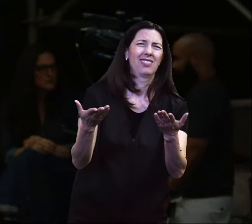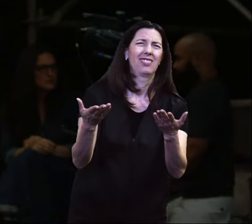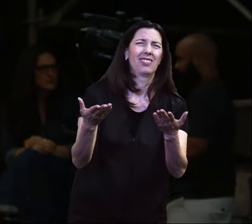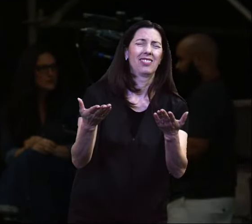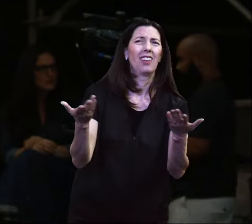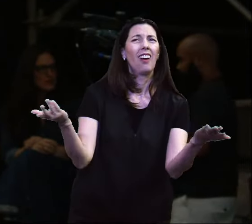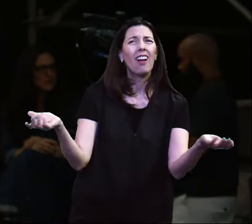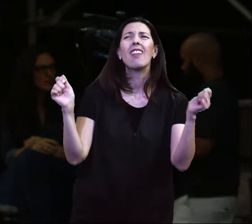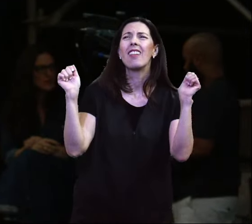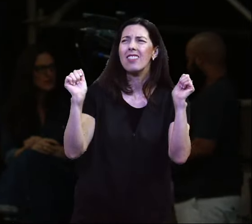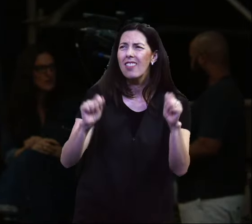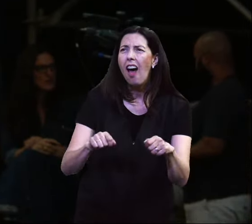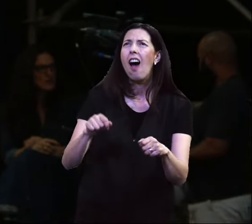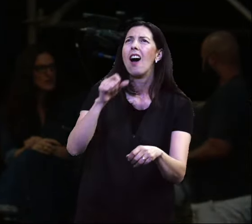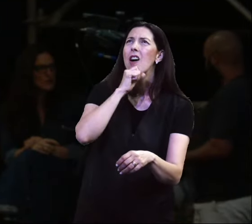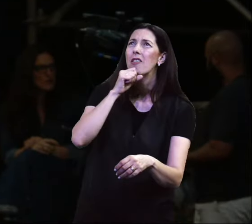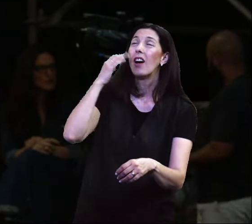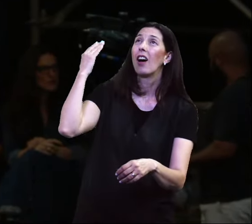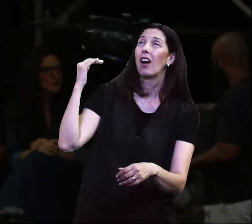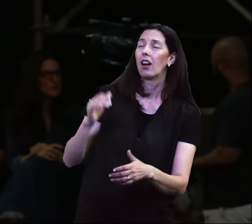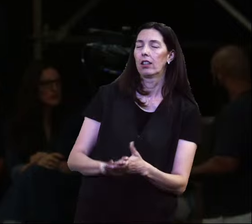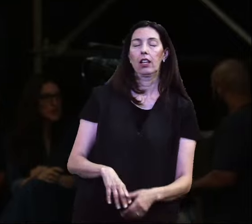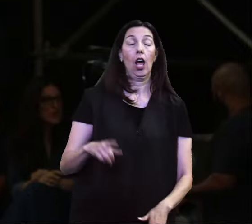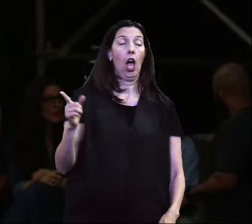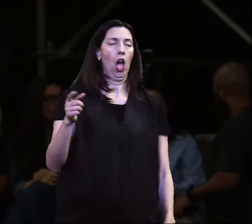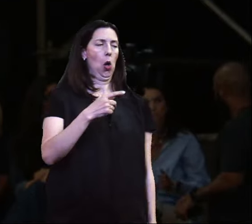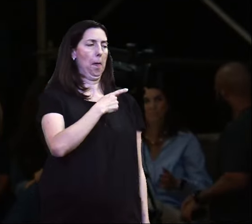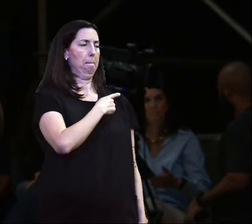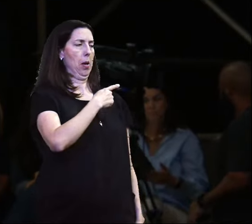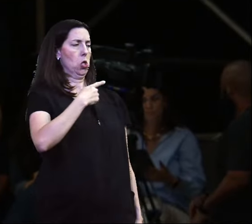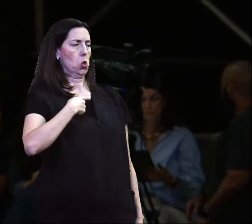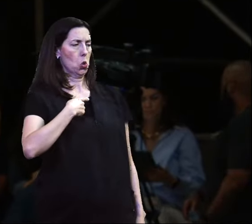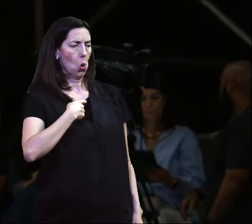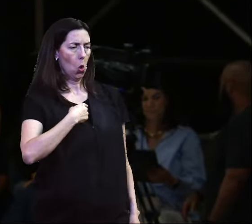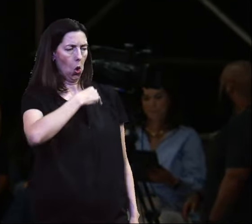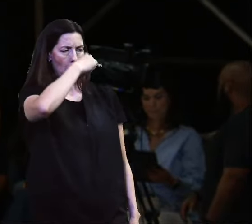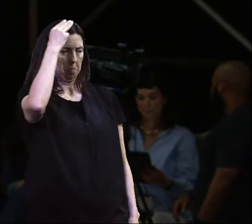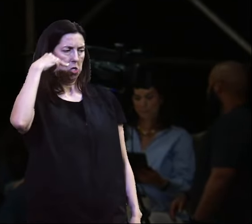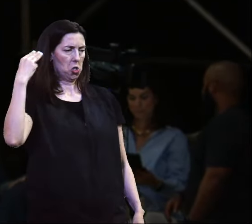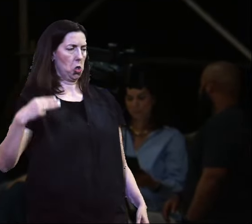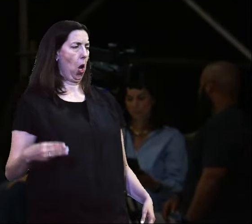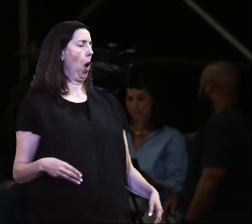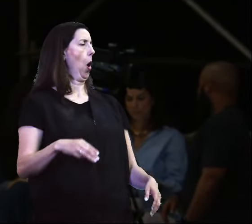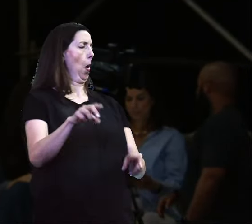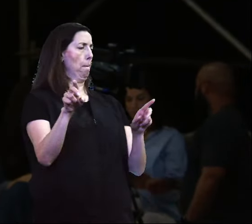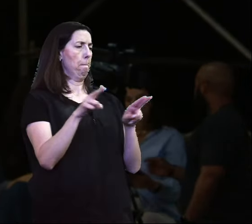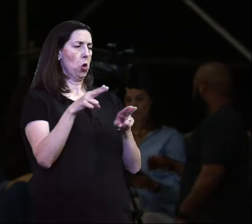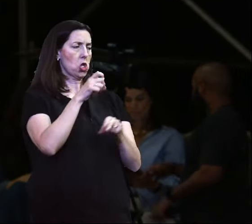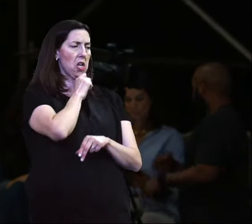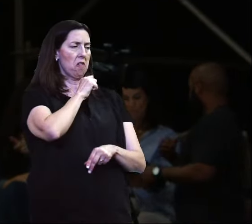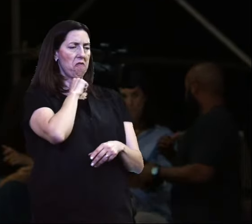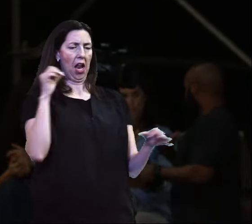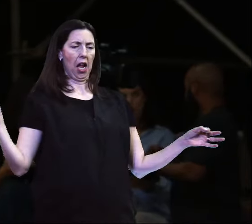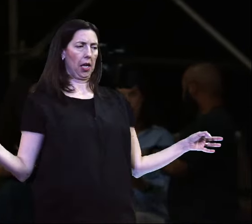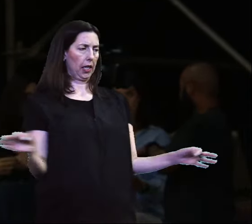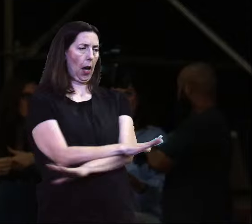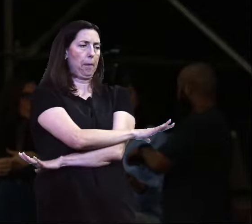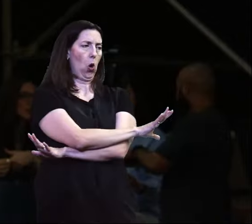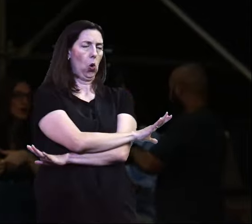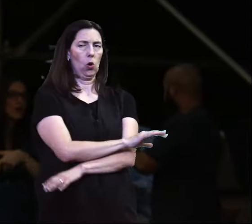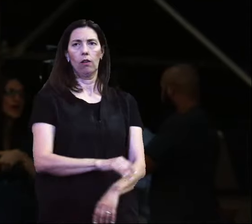pode cantar os hinos, gente. Aí vai sair o irmão falando, o pastor disse que hoje, agora acabou de vez os hinos. Pelo amor, não estou